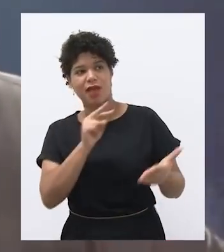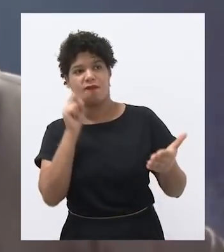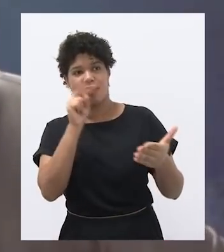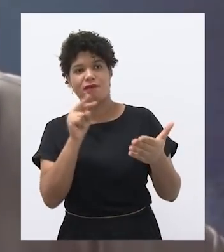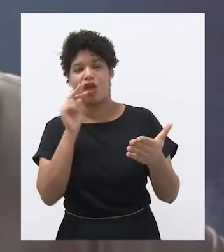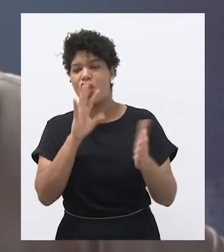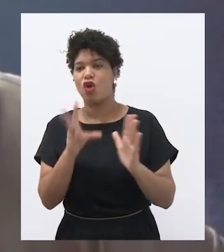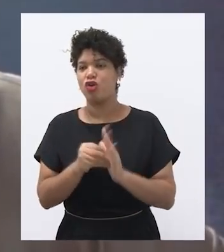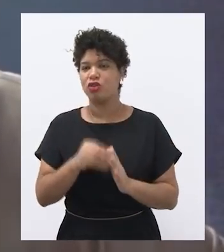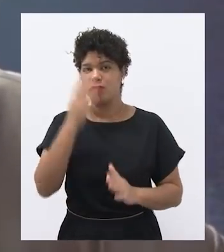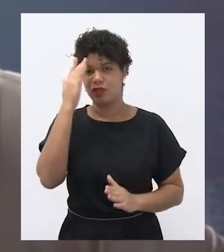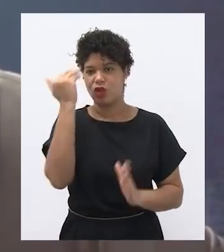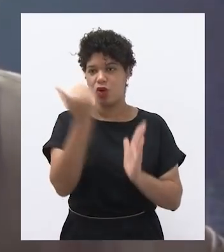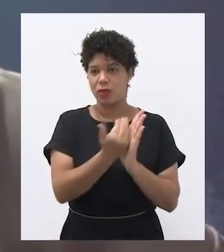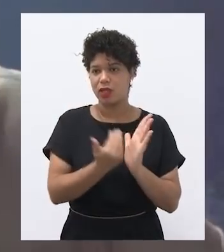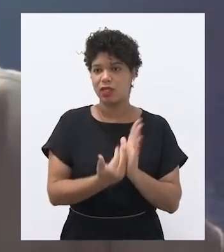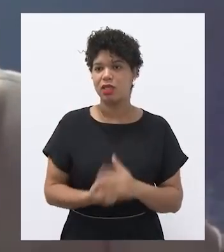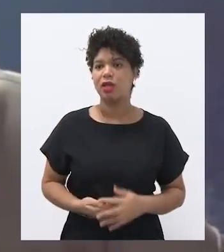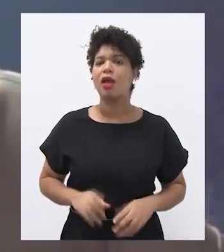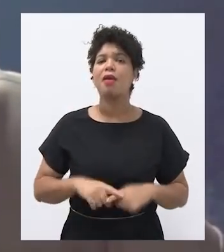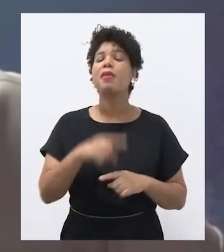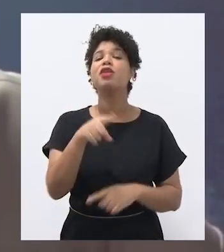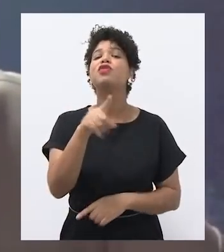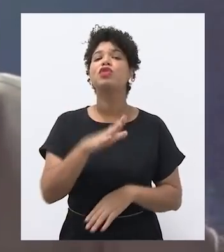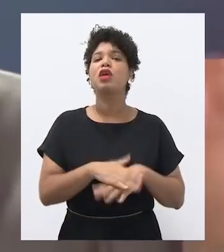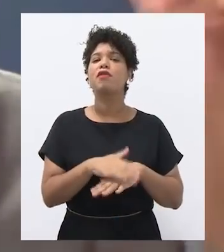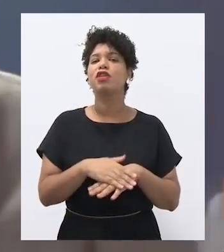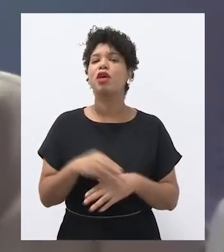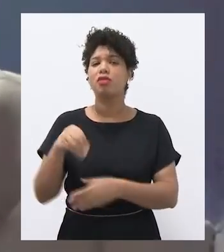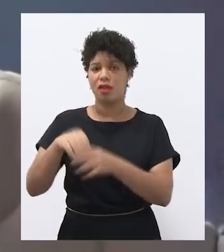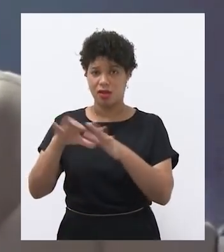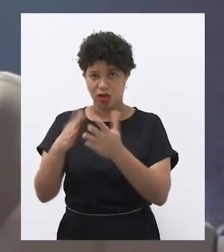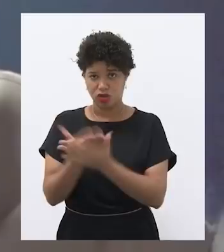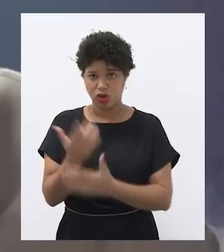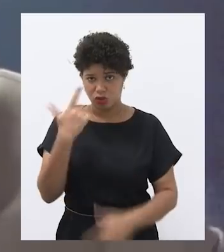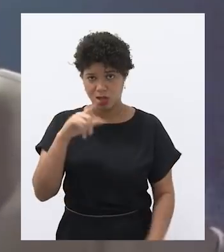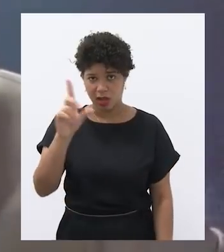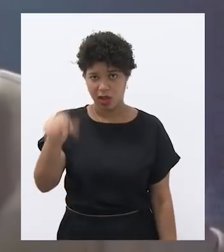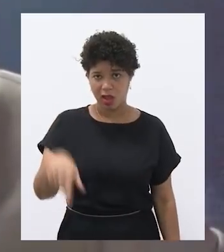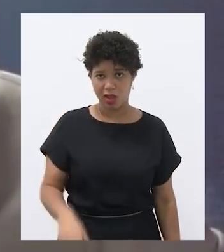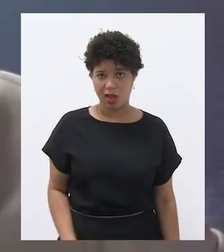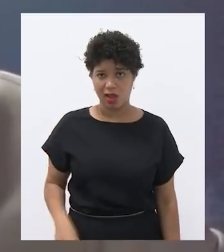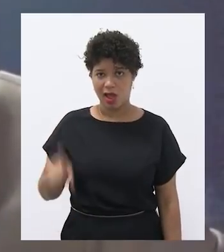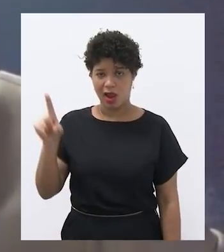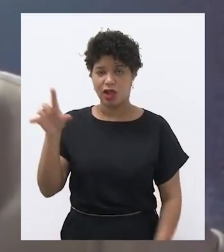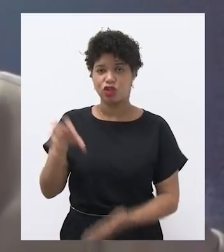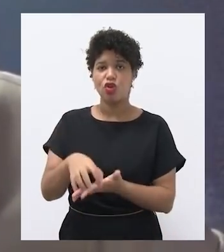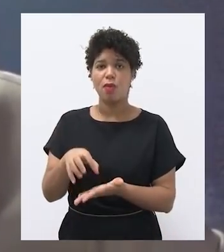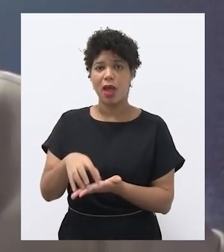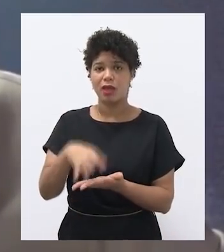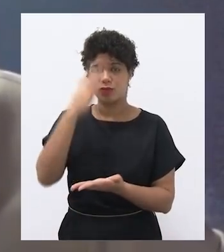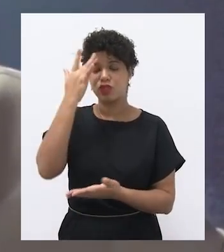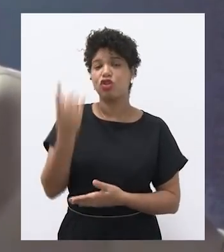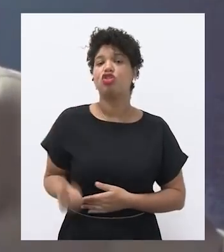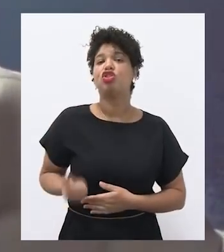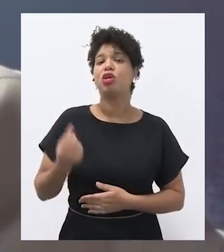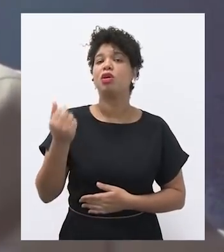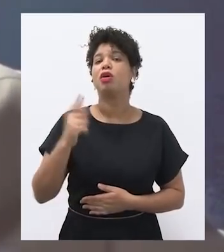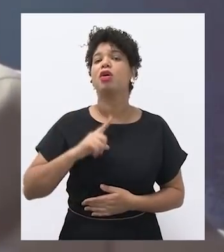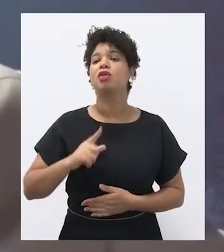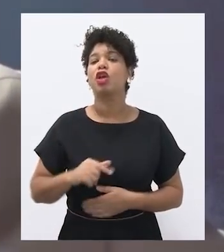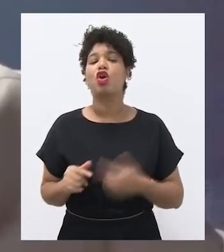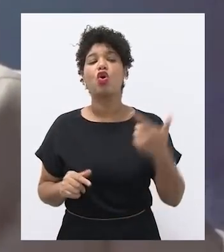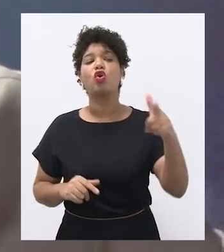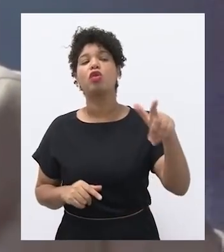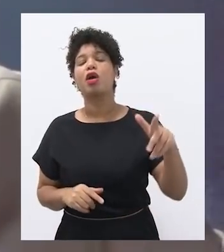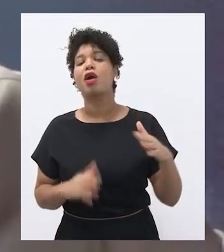E todo mundo segue aquilo. Agora, vai fazer isso você tendo uma escola num bairro de classe média alta e outra